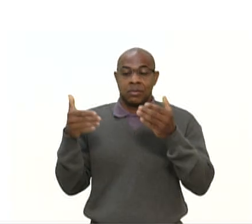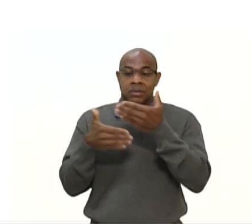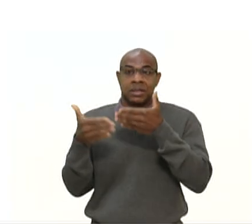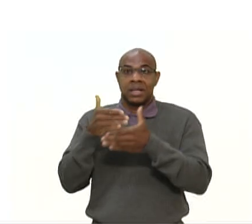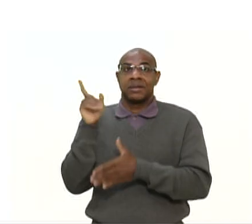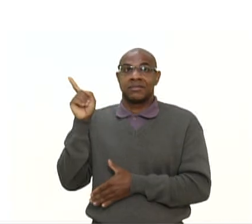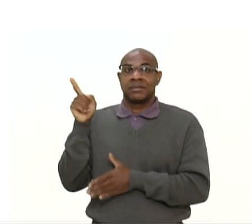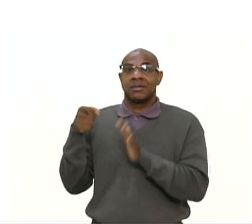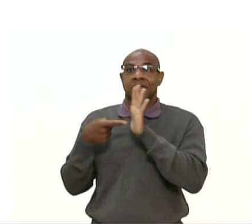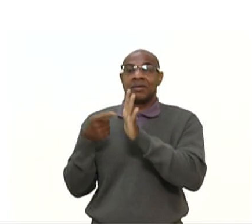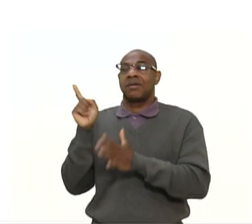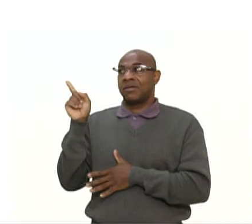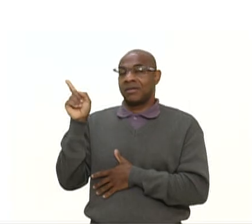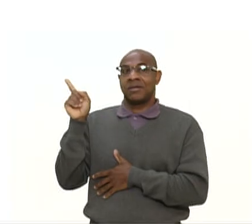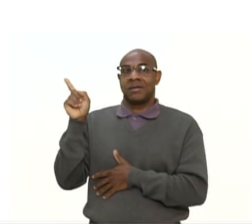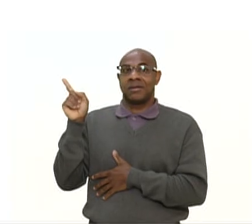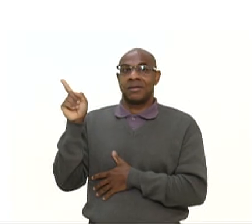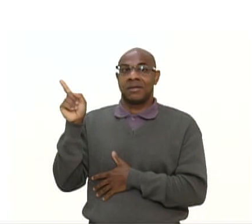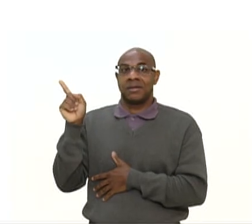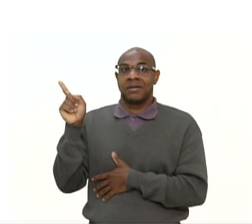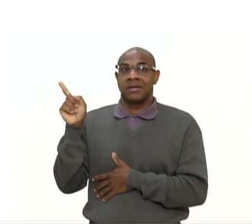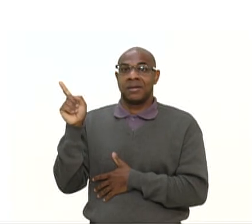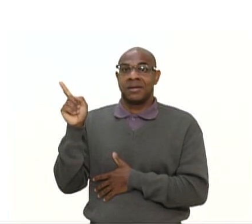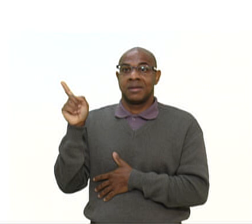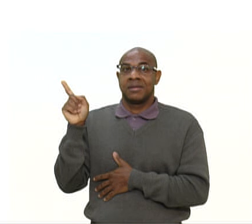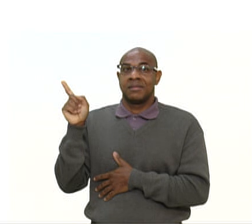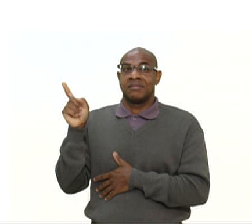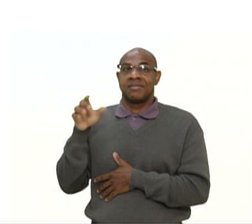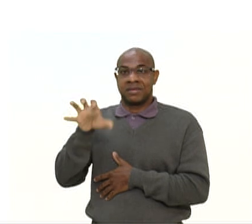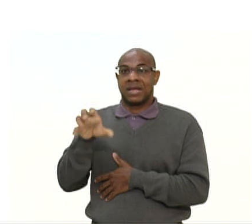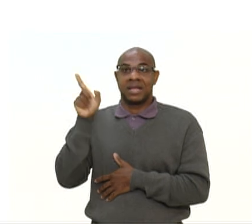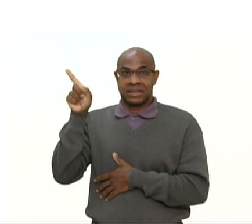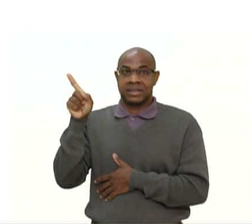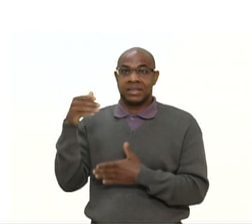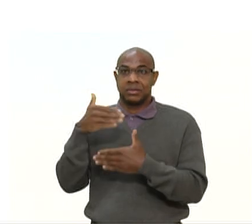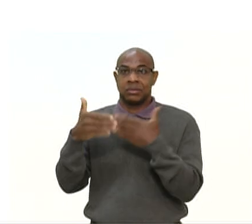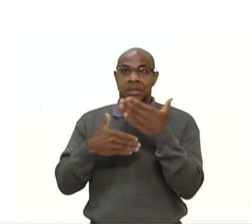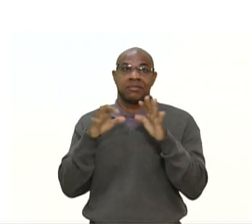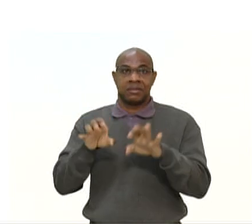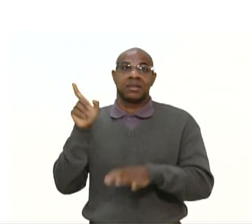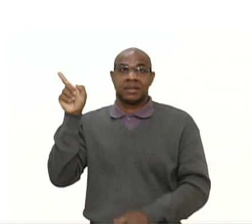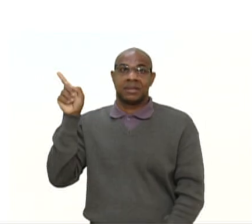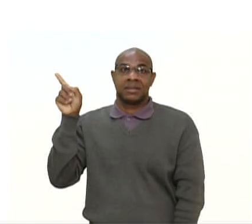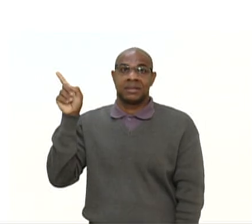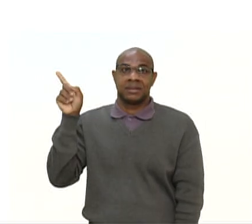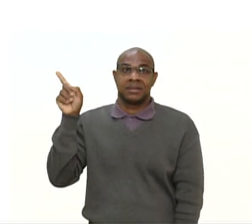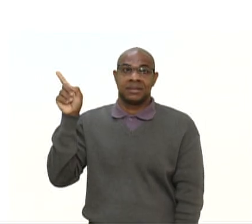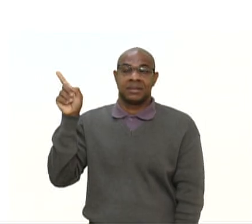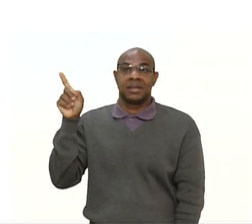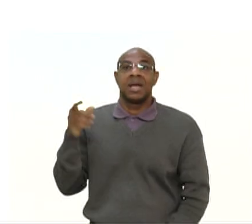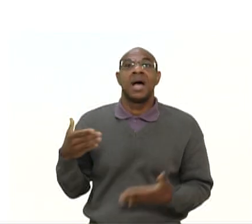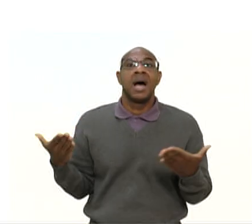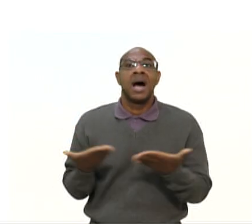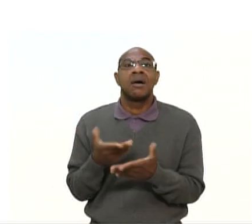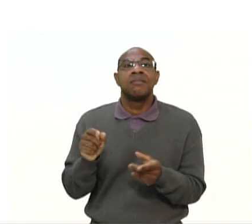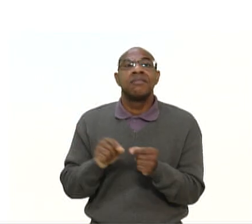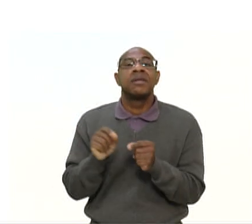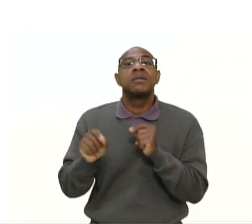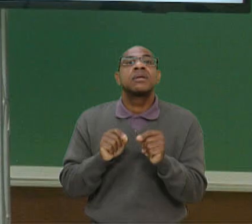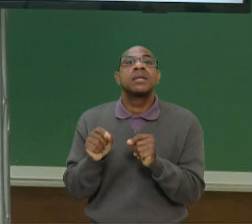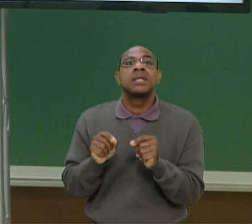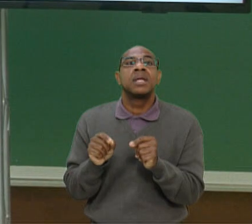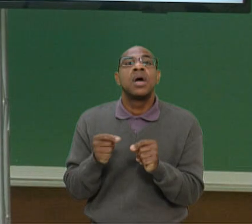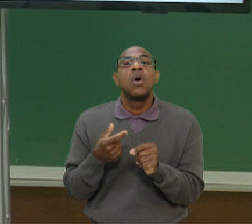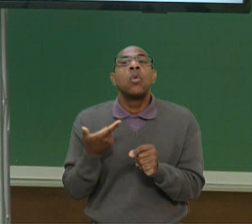vai ficar desta maneira aqui, com que toda a resolução que eu fiz ali no quadro. E agora a gente vai fazer um